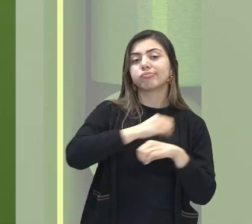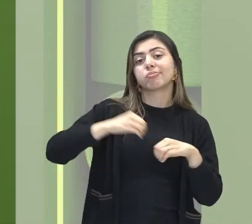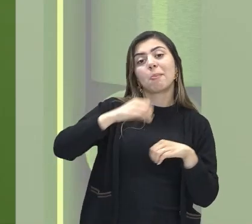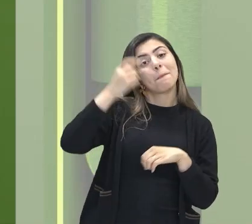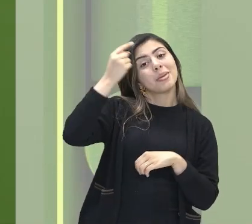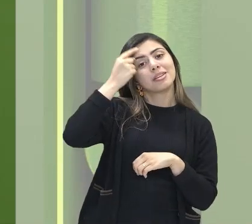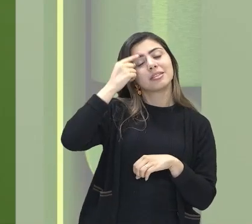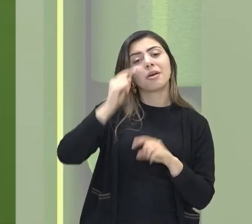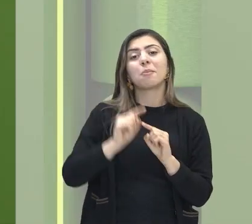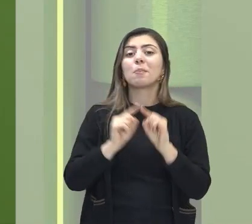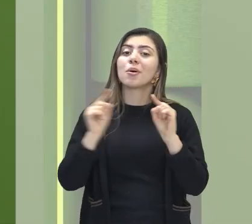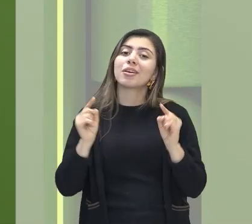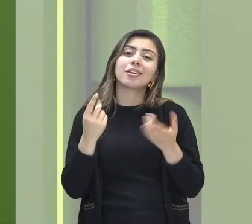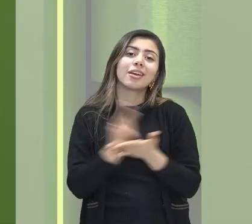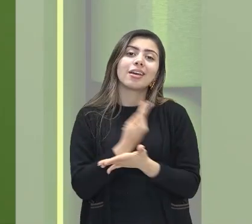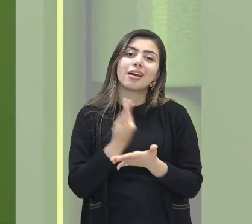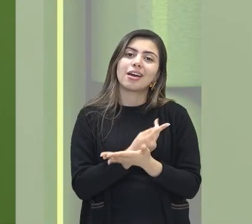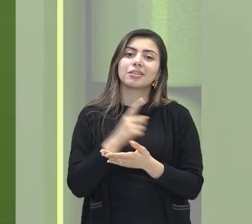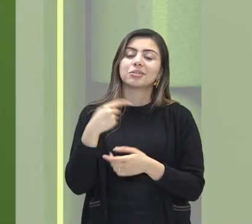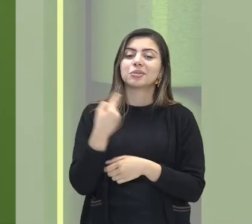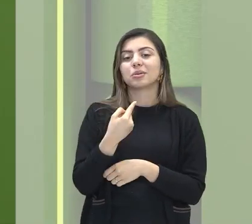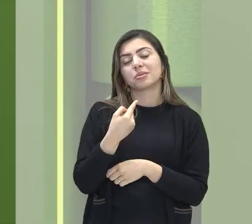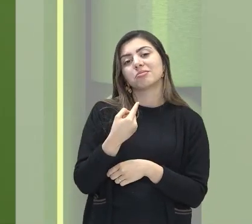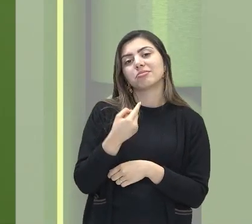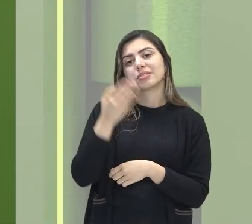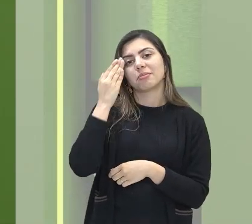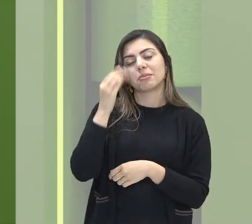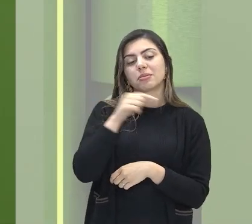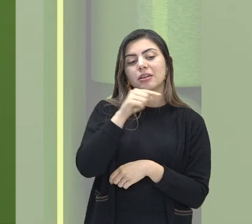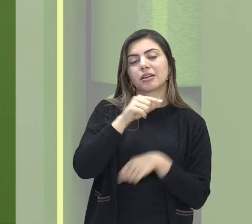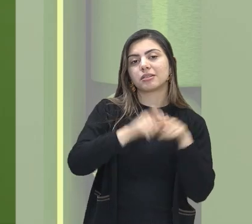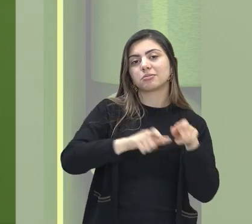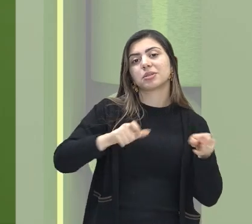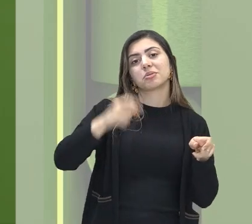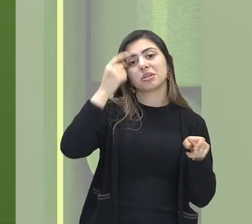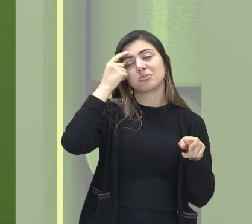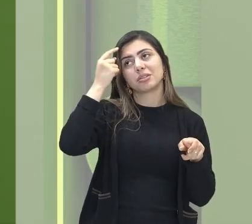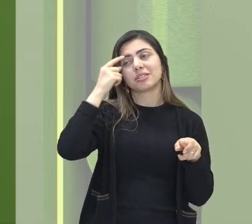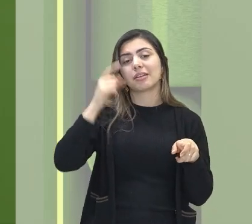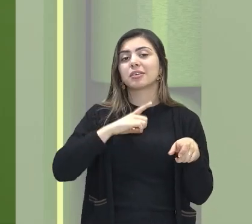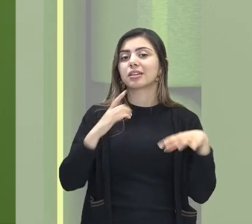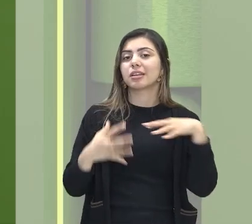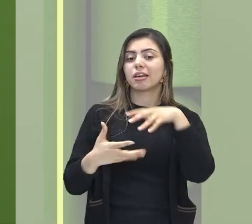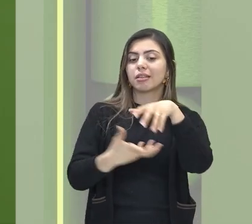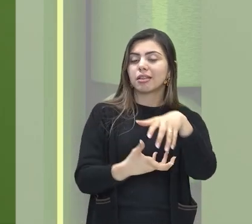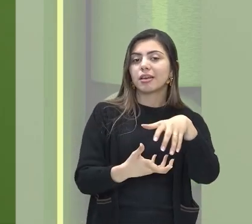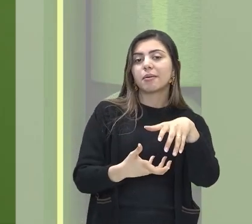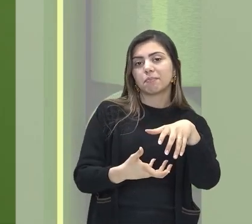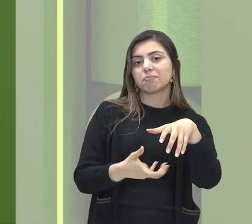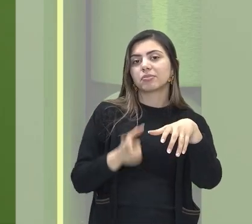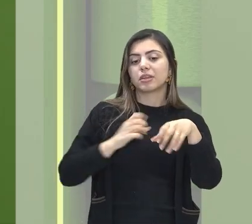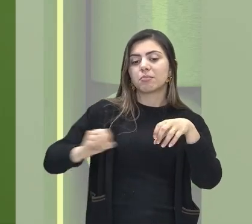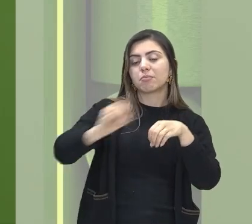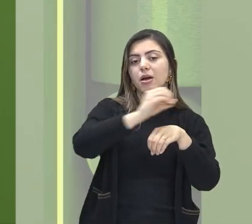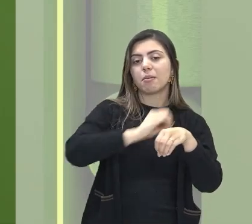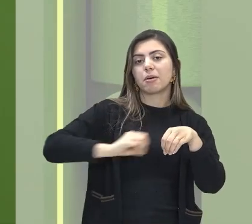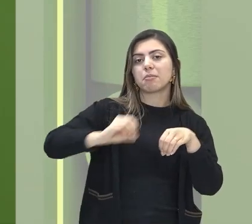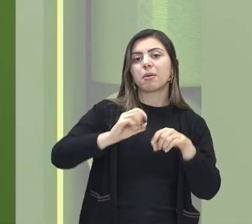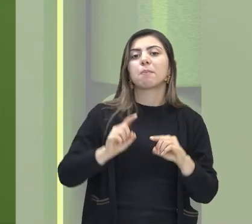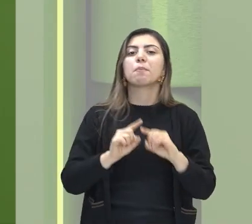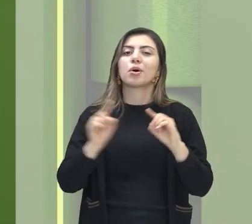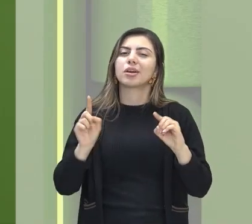físicos. Então, as pessoas acreditavam realmente que a Terra estava no centro do universo. Hoje não. Hoje